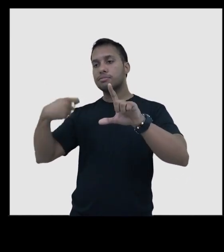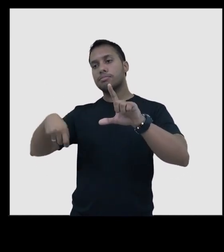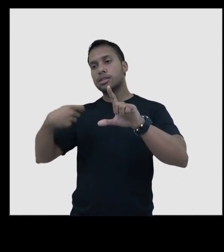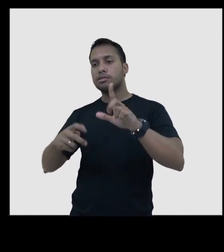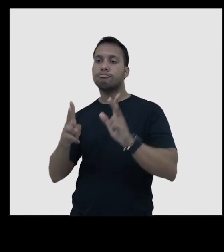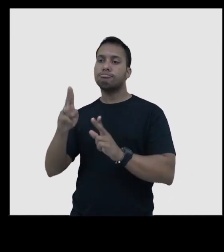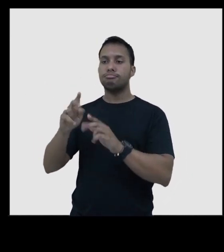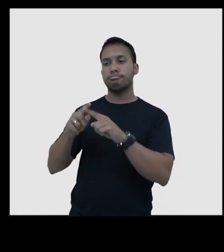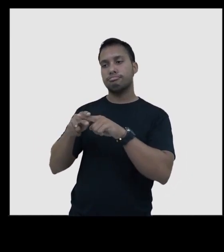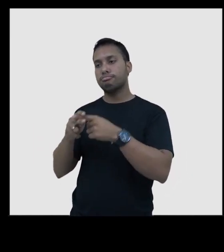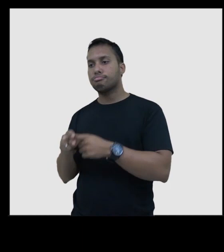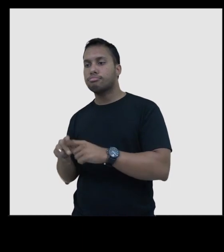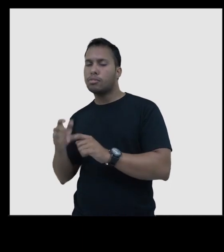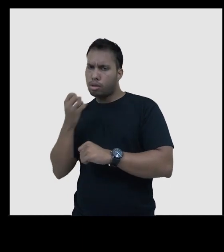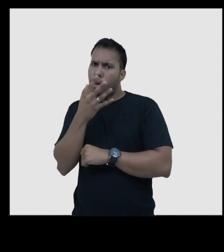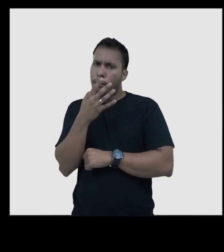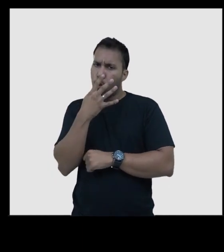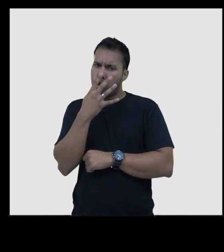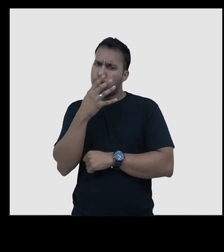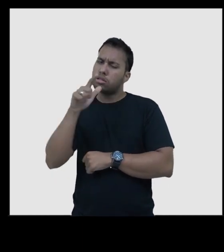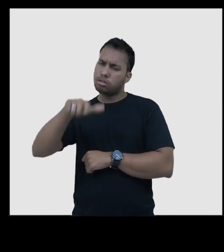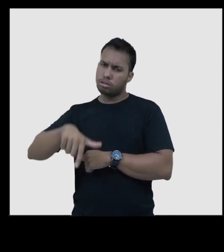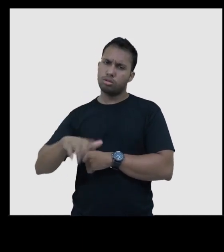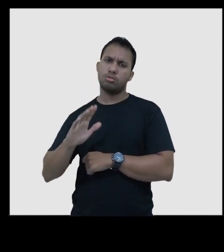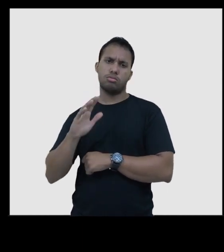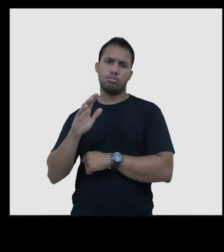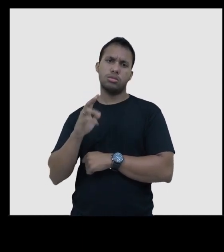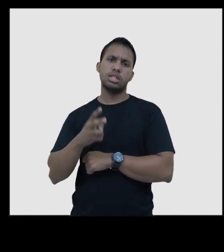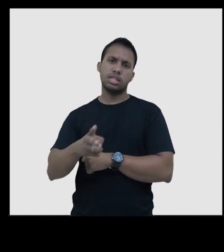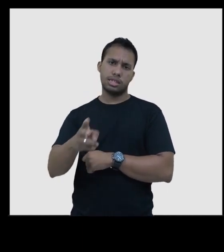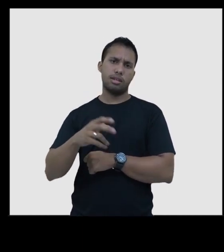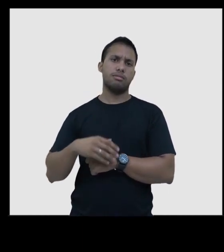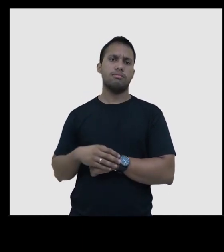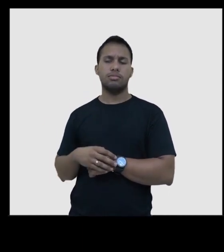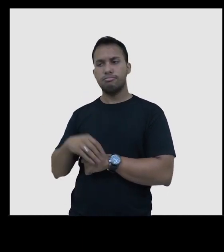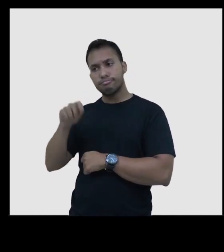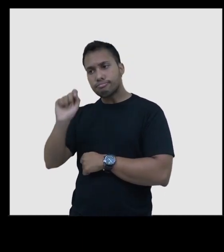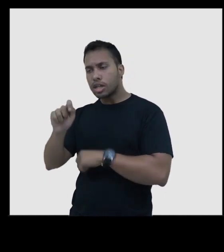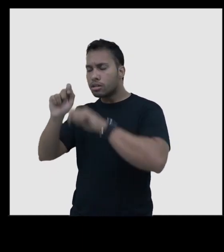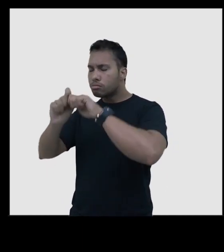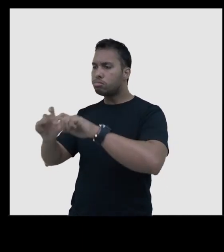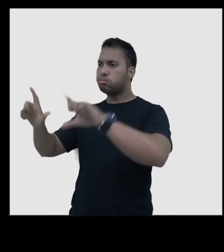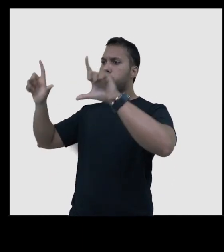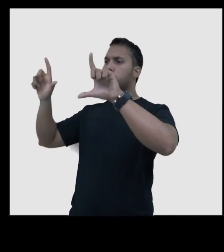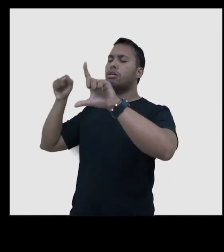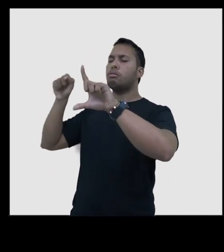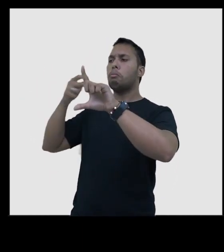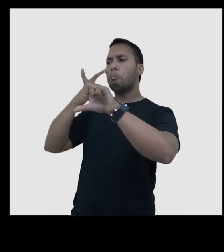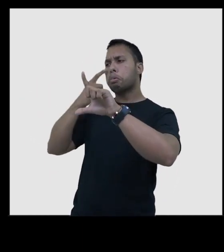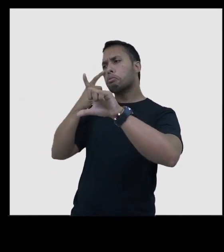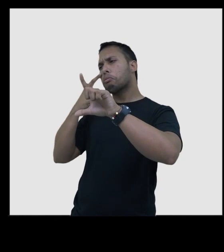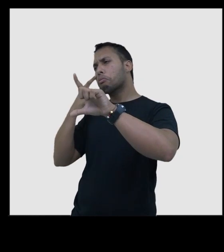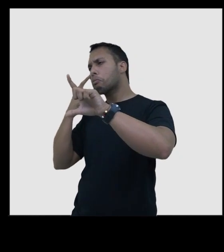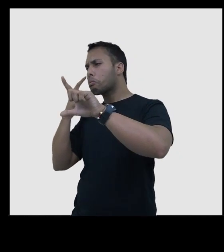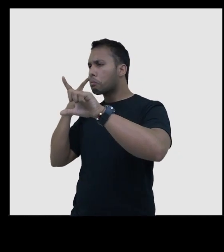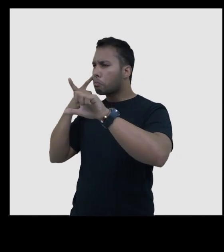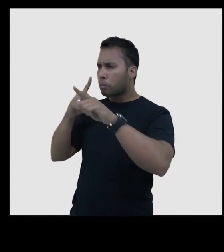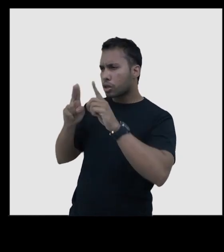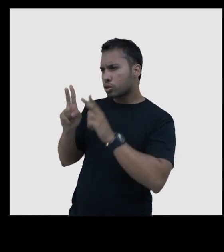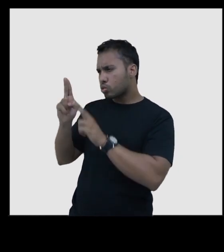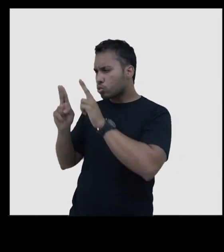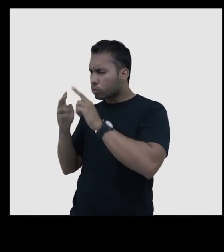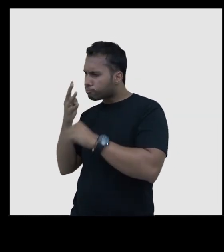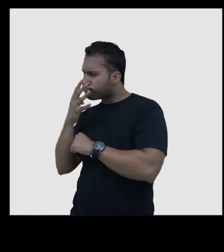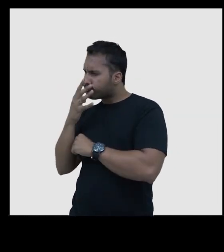para tentar fazer para ver se precisa fazer algum ajuste, né? É bom a gente assistir como é que ficou esse nosso vídeo, como é que ficou essa